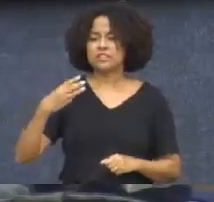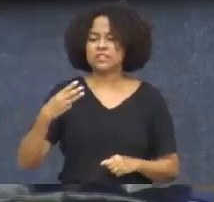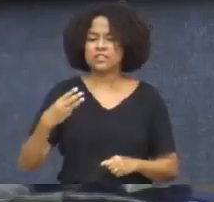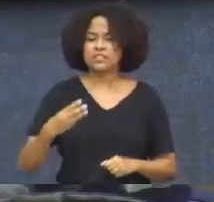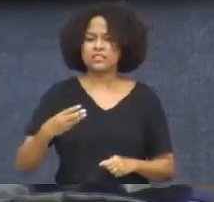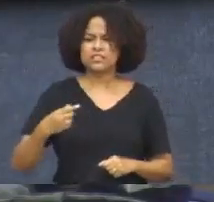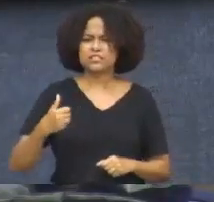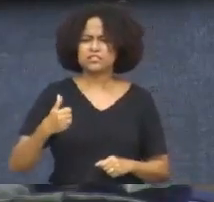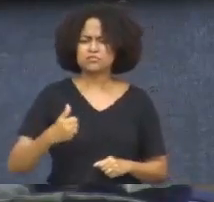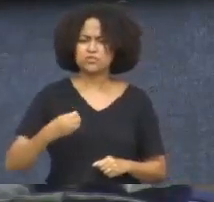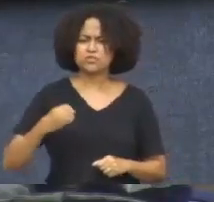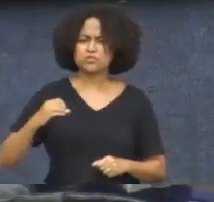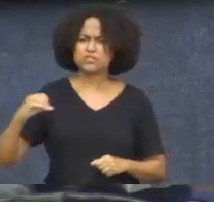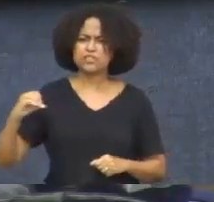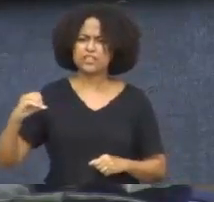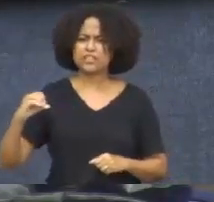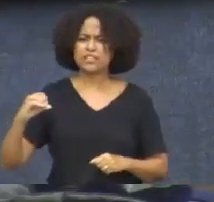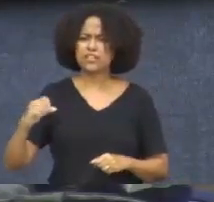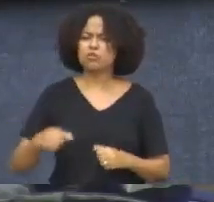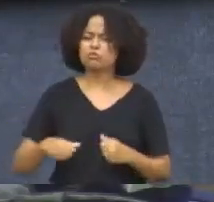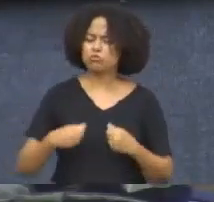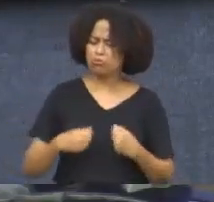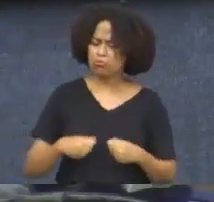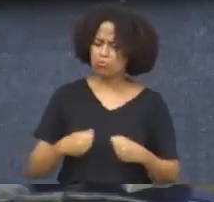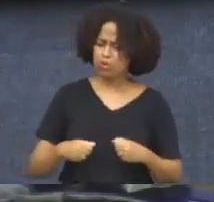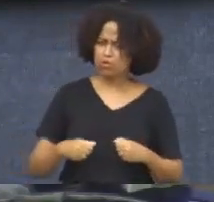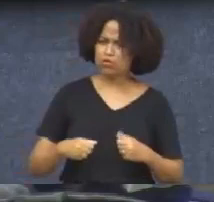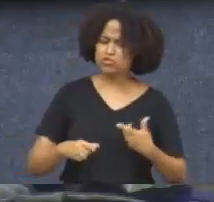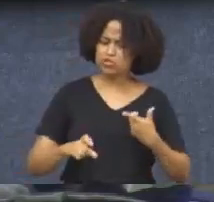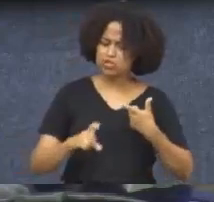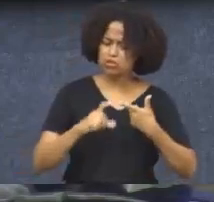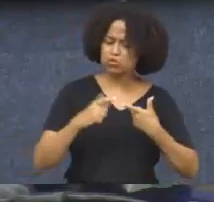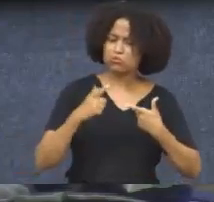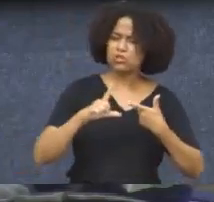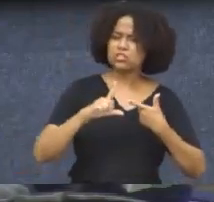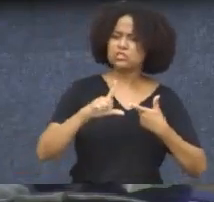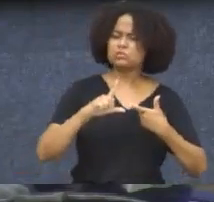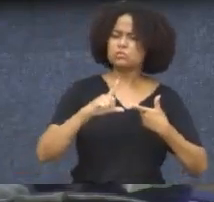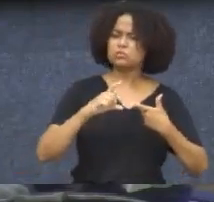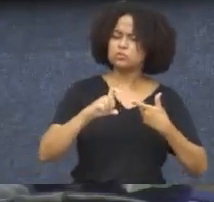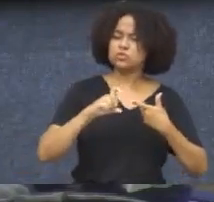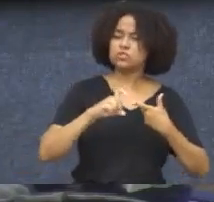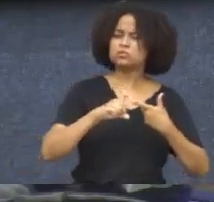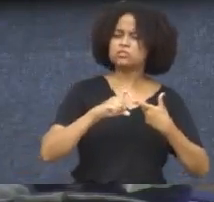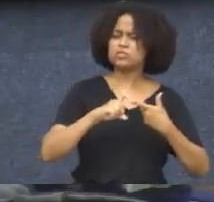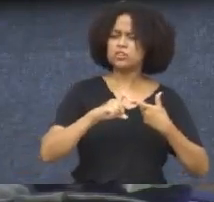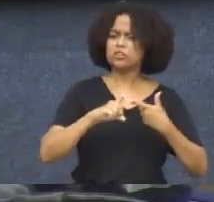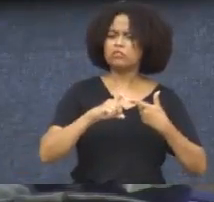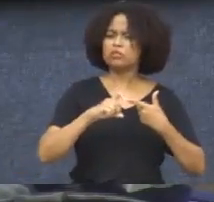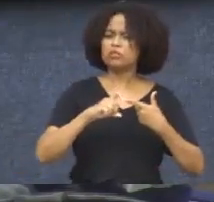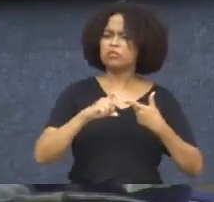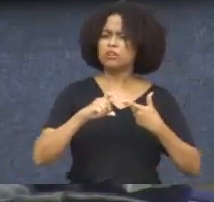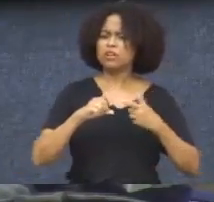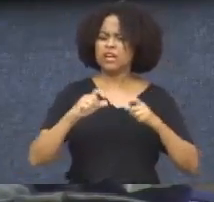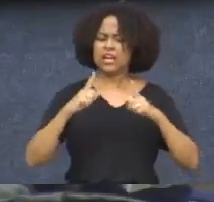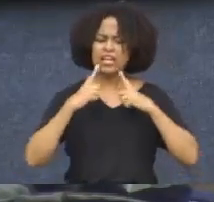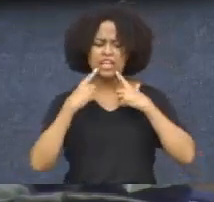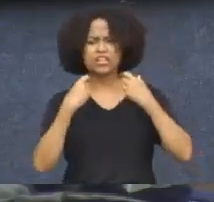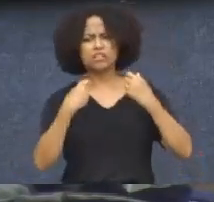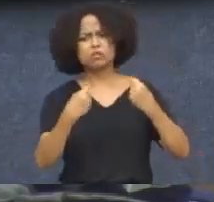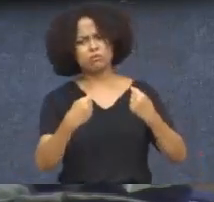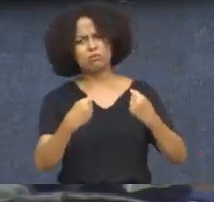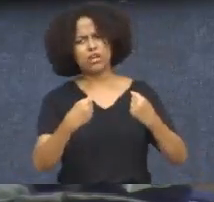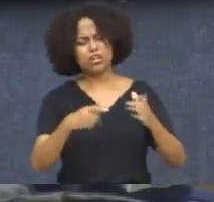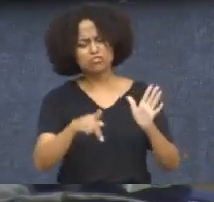Poder Executivo a linguagem própria do Poder Legislativo. A política carece de gestos, de